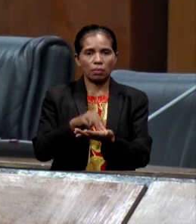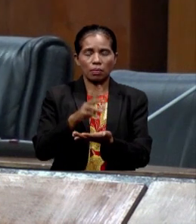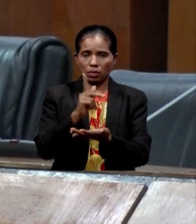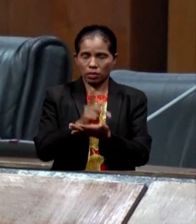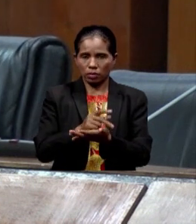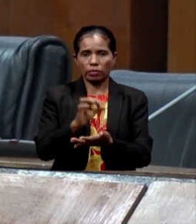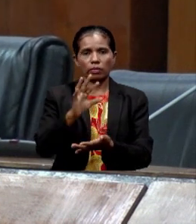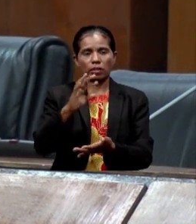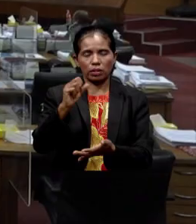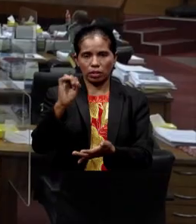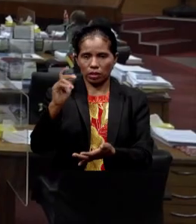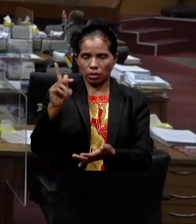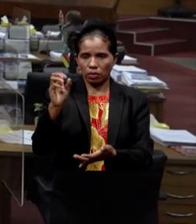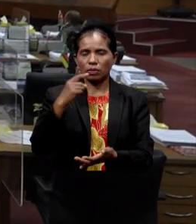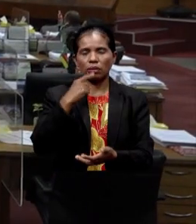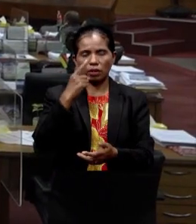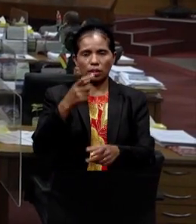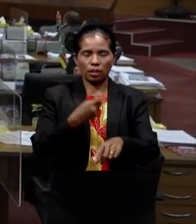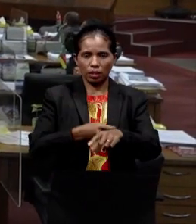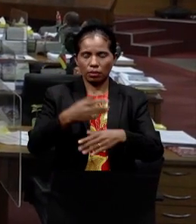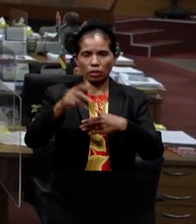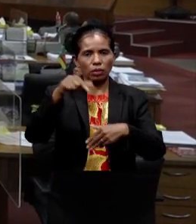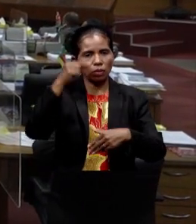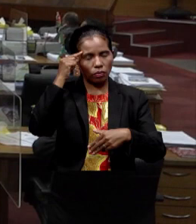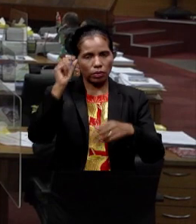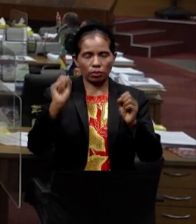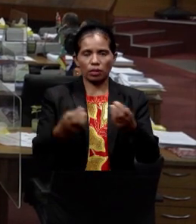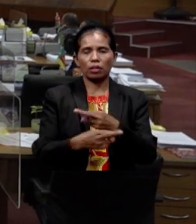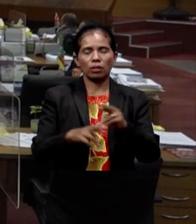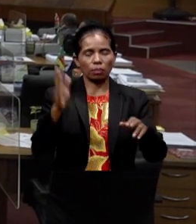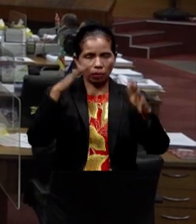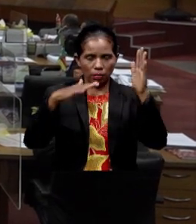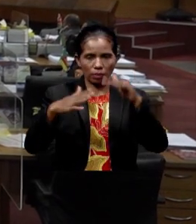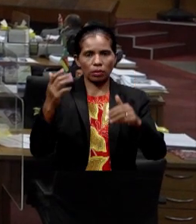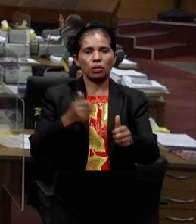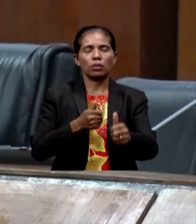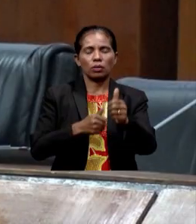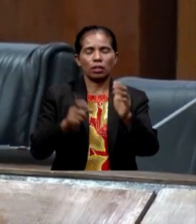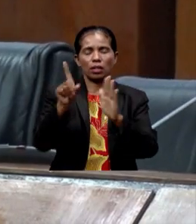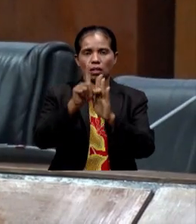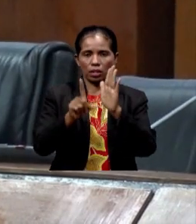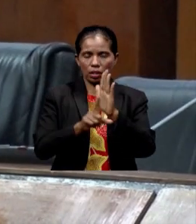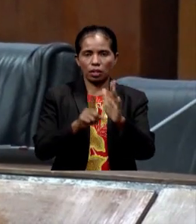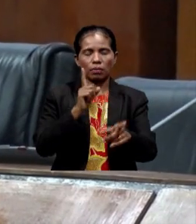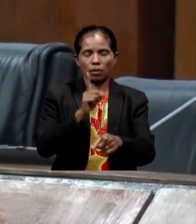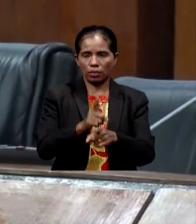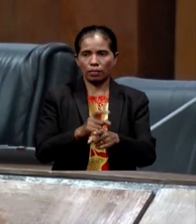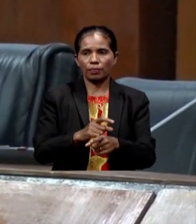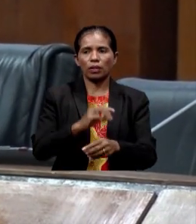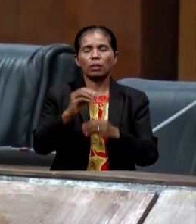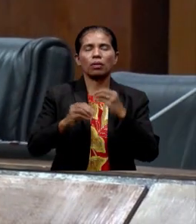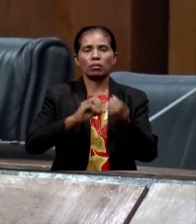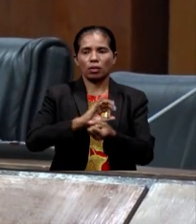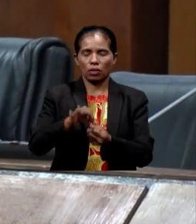Francisco Jerônimo explica, e a tempo bada, governo se resolve problema né, tuir dalan legal. Kona ba COVID, nebe ma